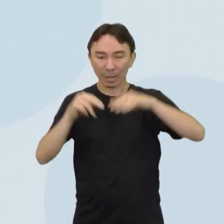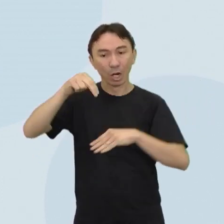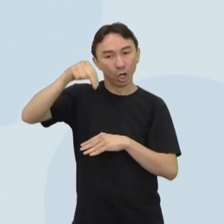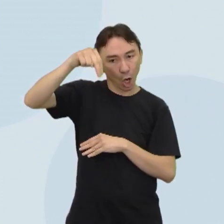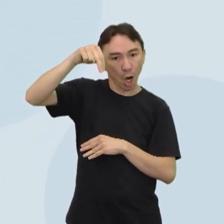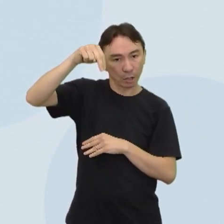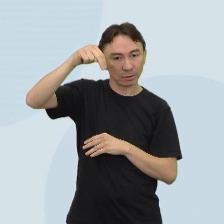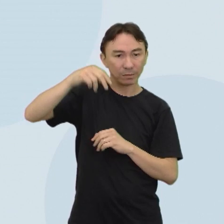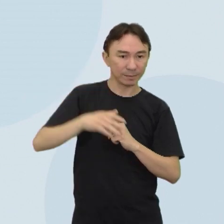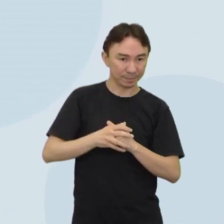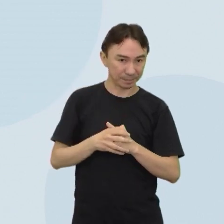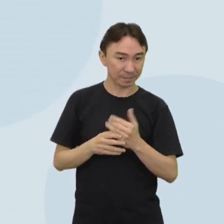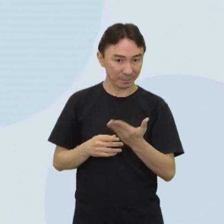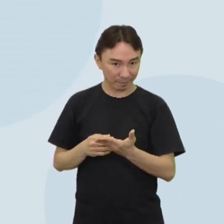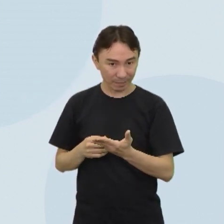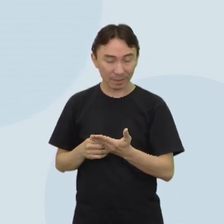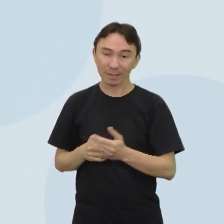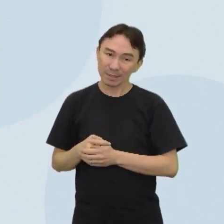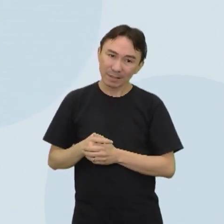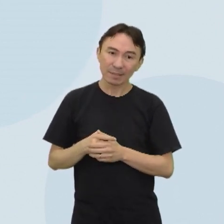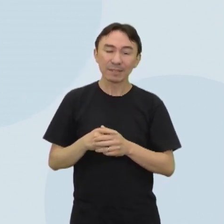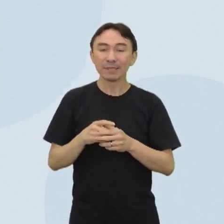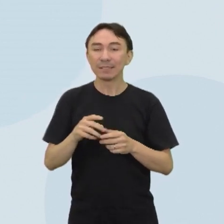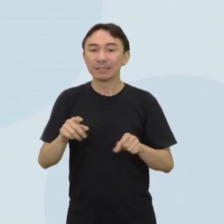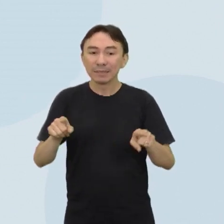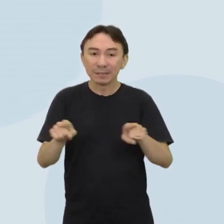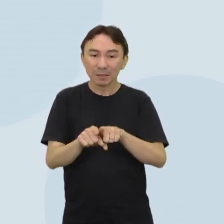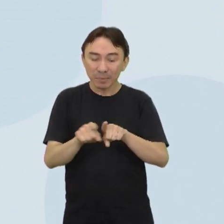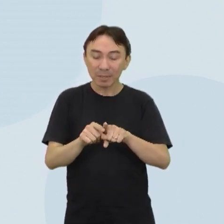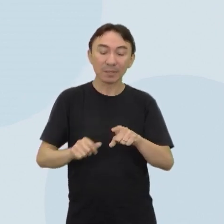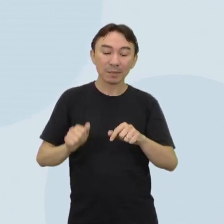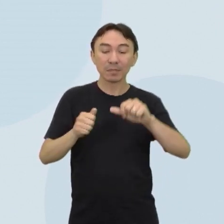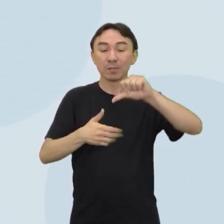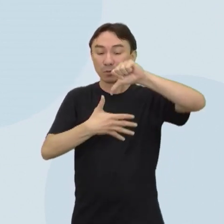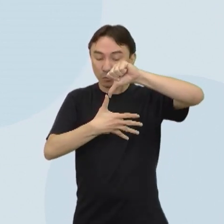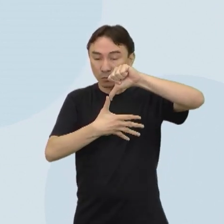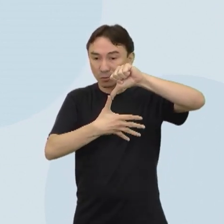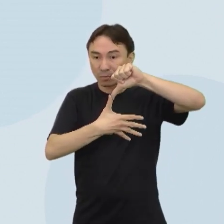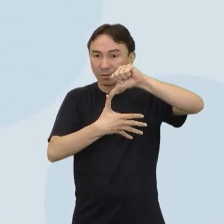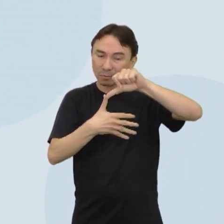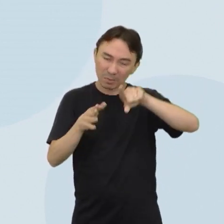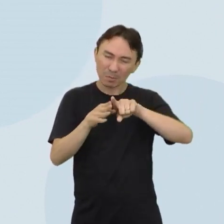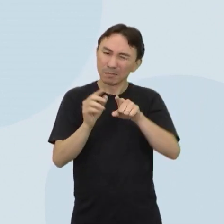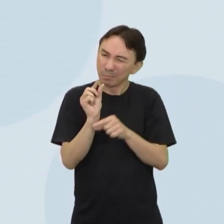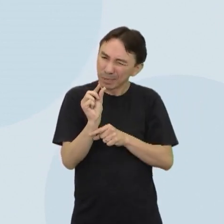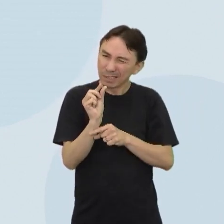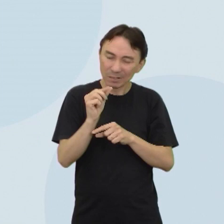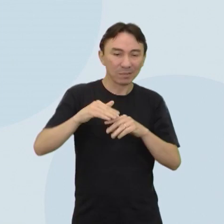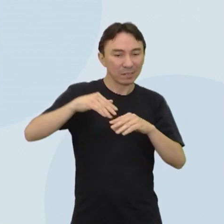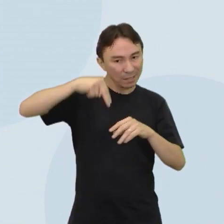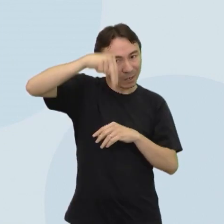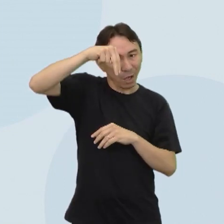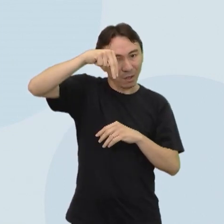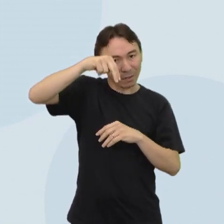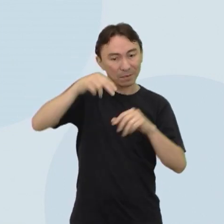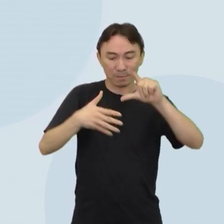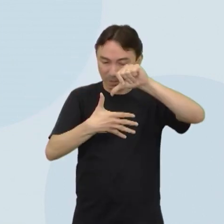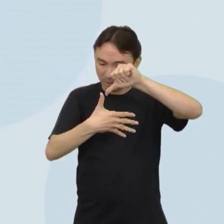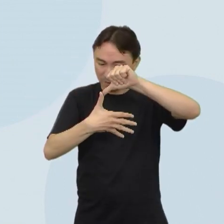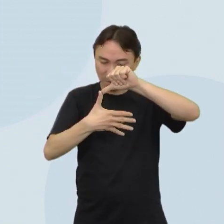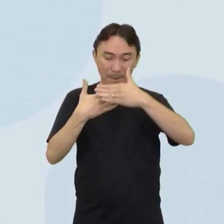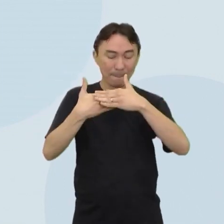parte da América do Sul no hemisfério norte e o restante da América do Sul nós temos na parte